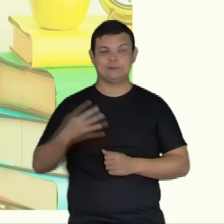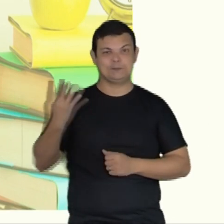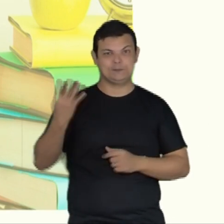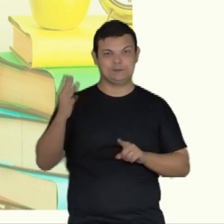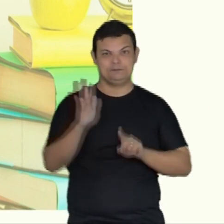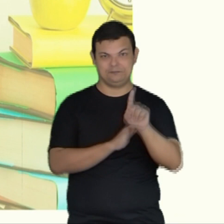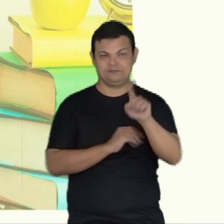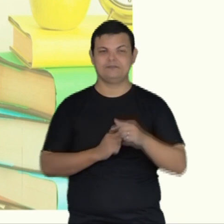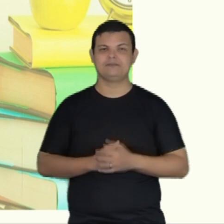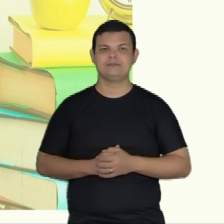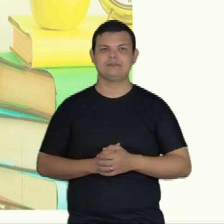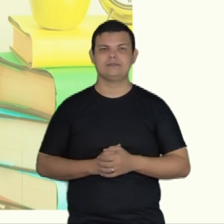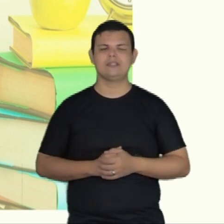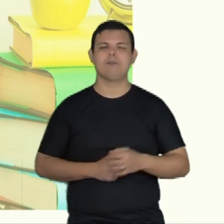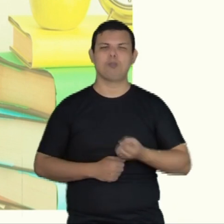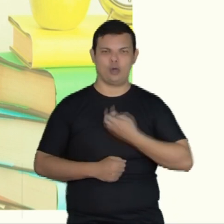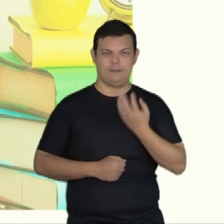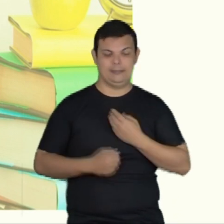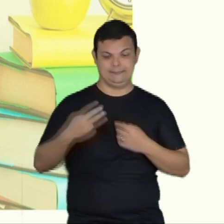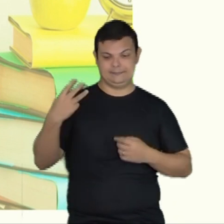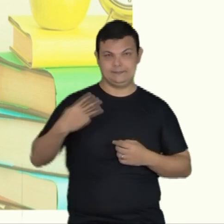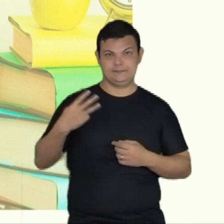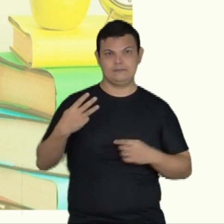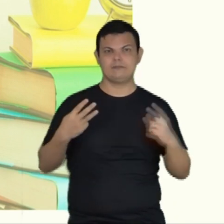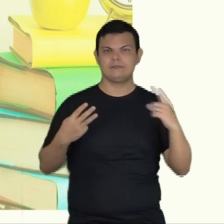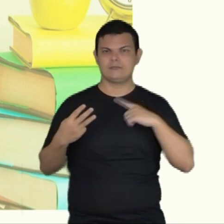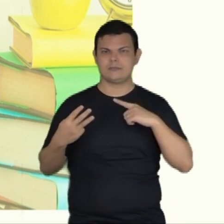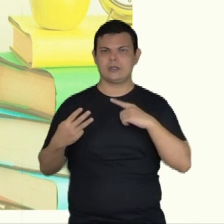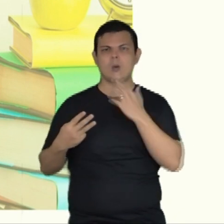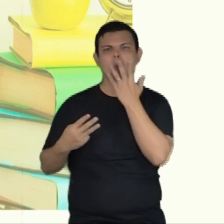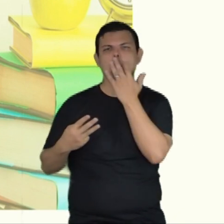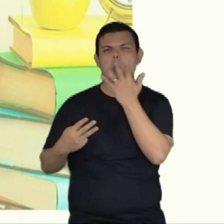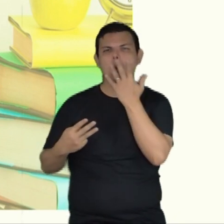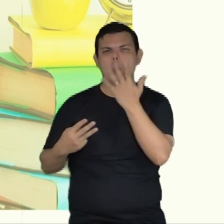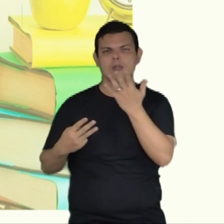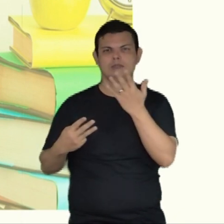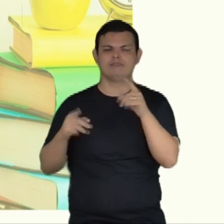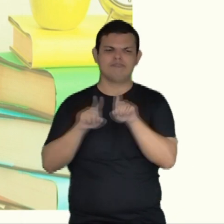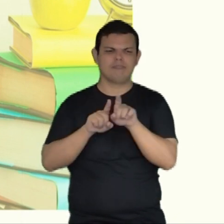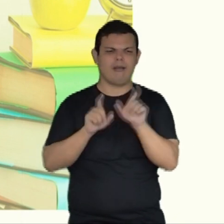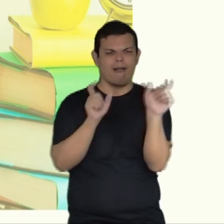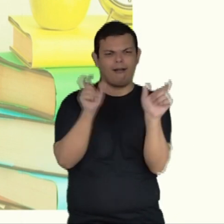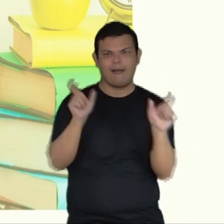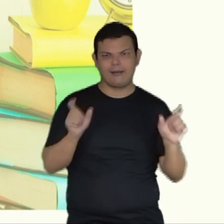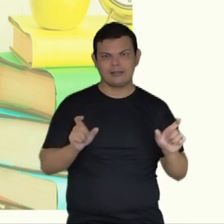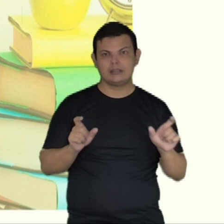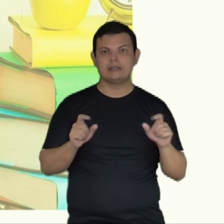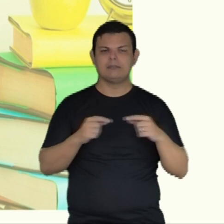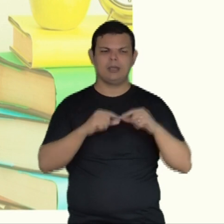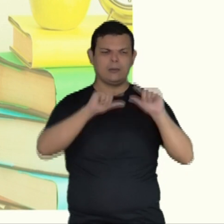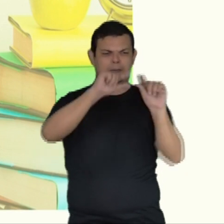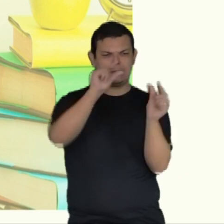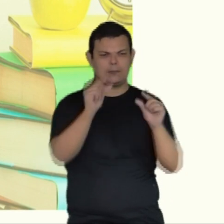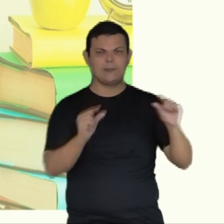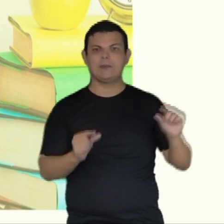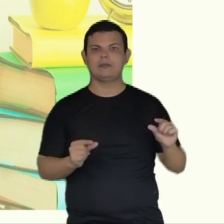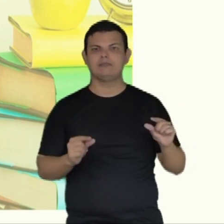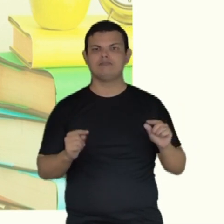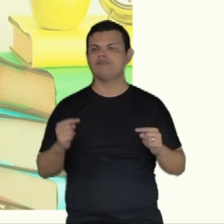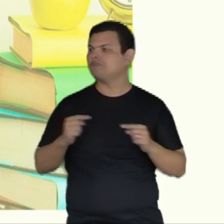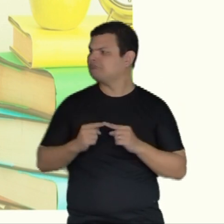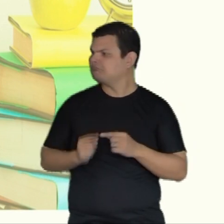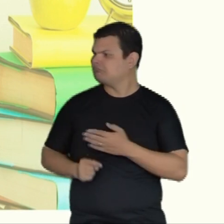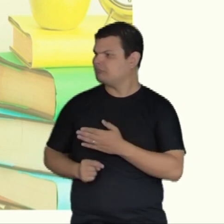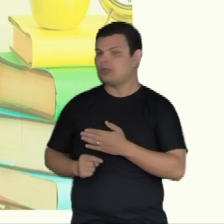pergunta. No poema 3, observe as cores, o tipo de letra e a disposição das palavras. O carretel de linha